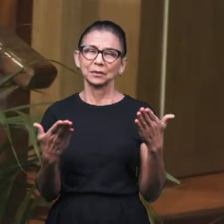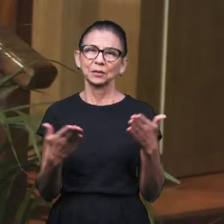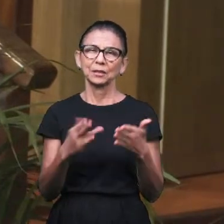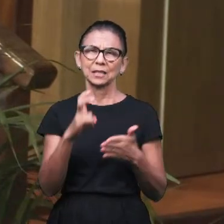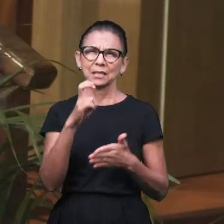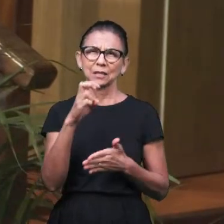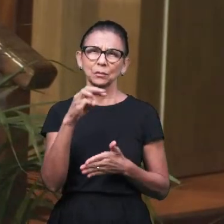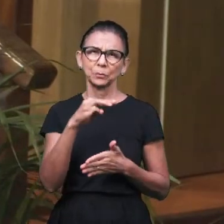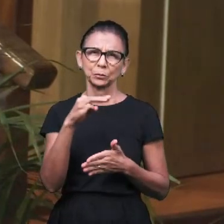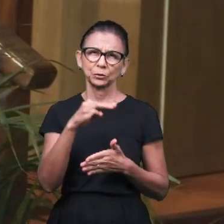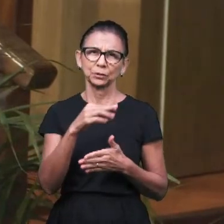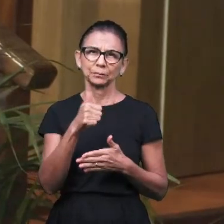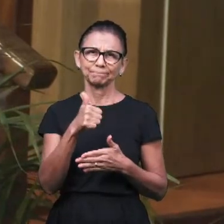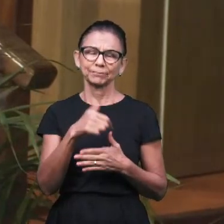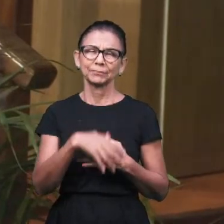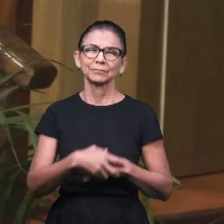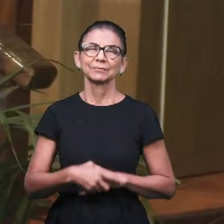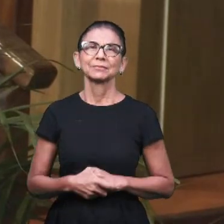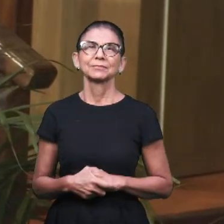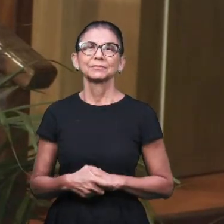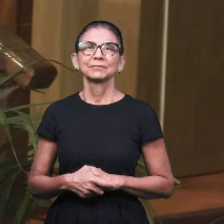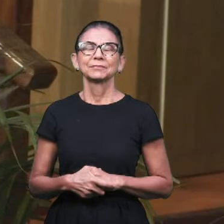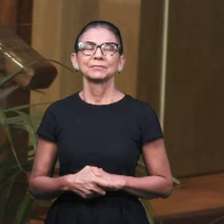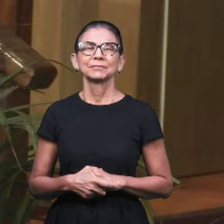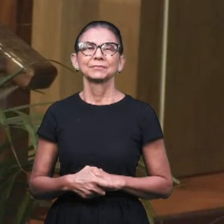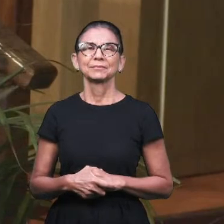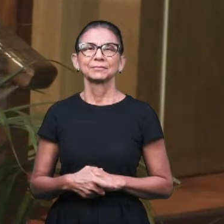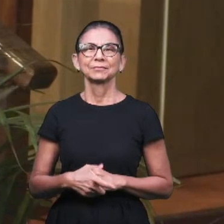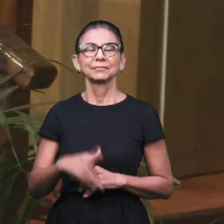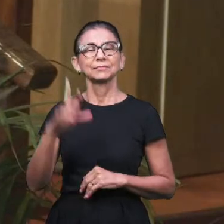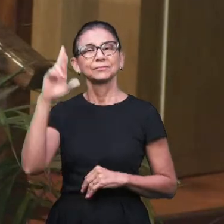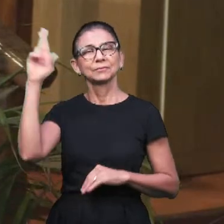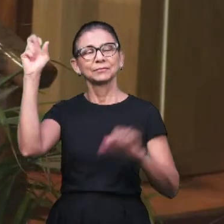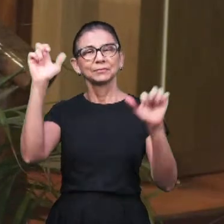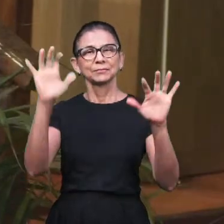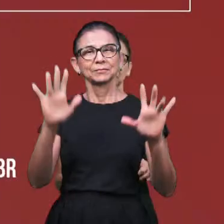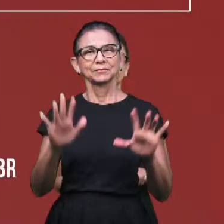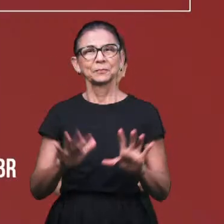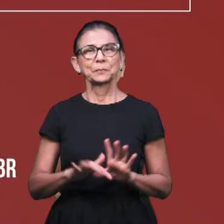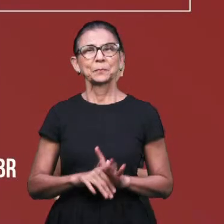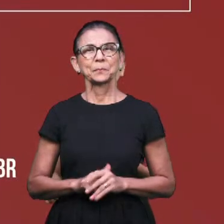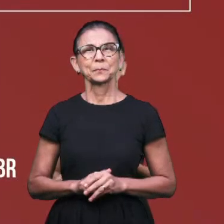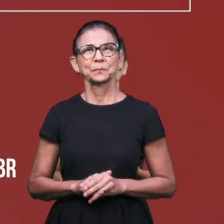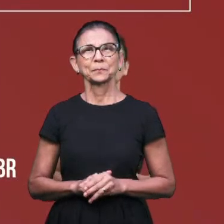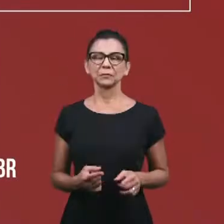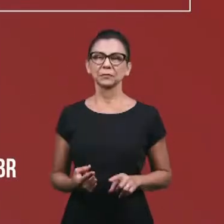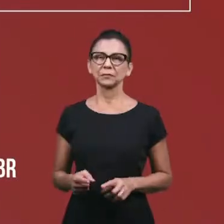em seguida. Amém. Amém. Paz do Senhor a todos, que o Senhor abençoe. Amém.